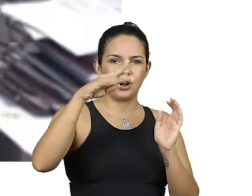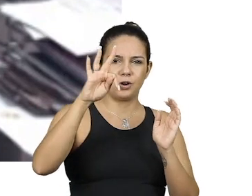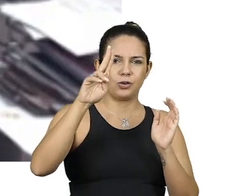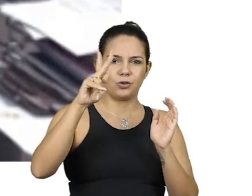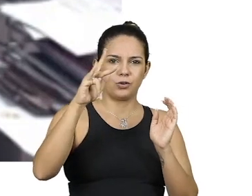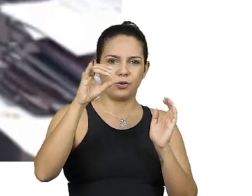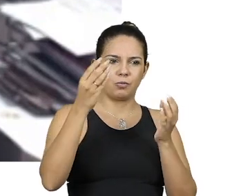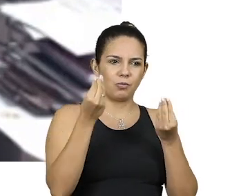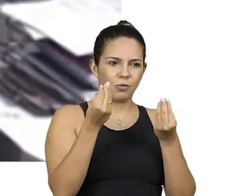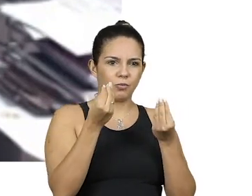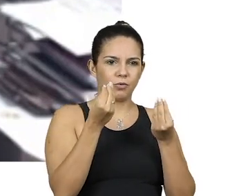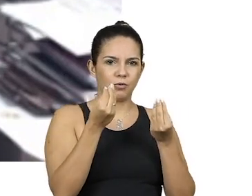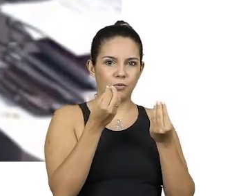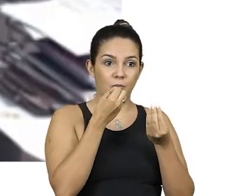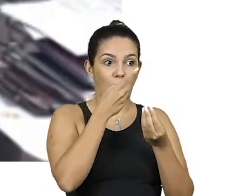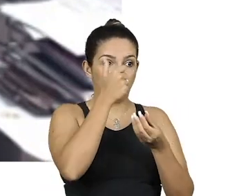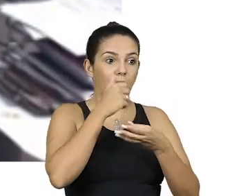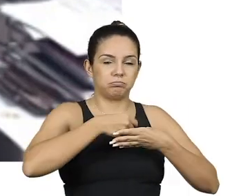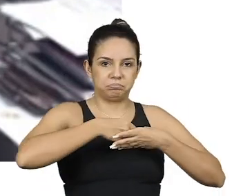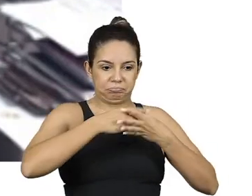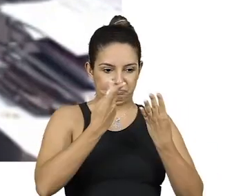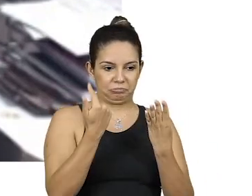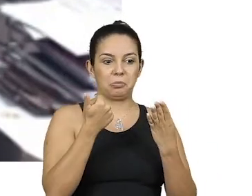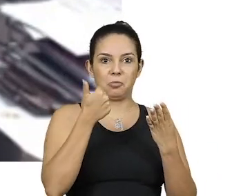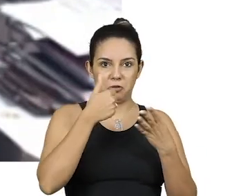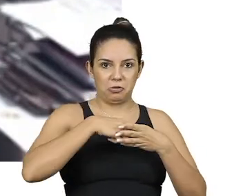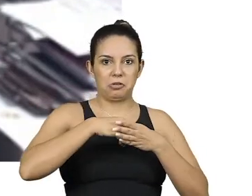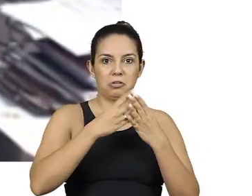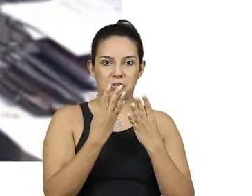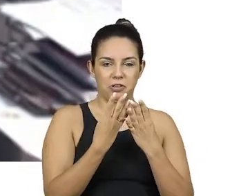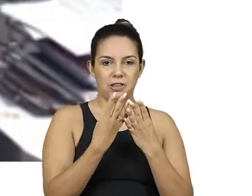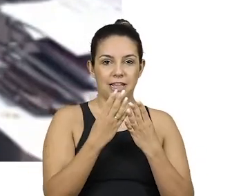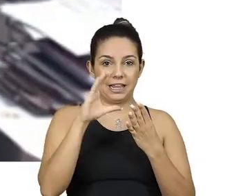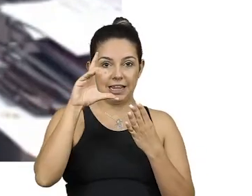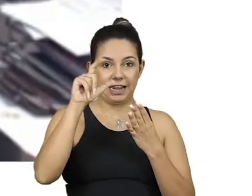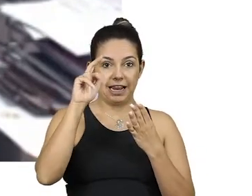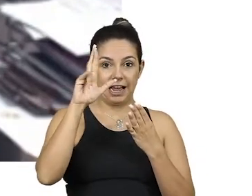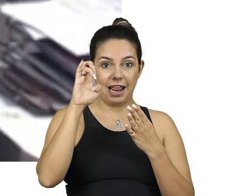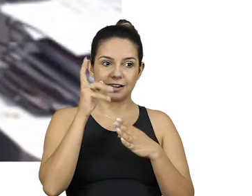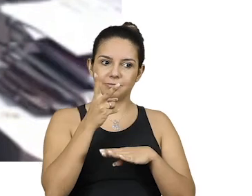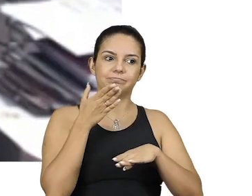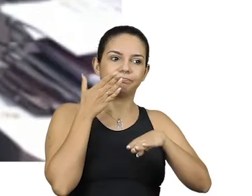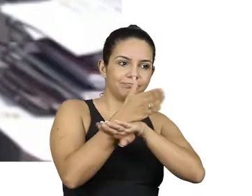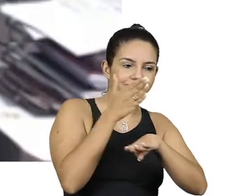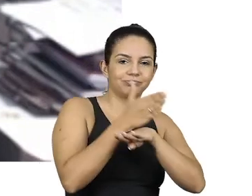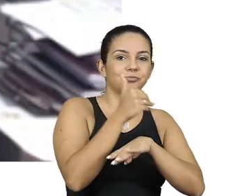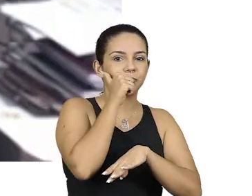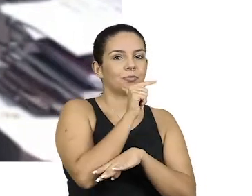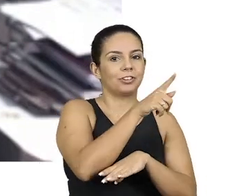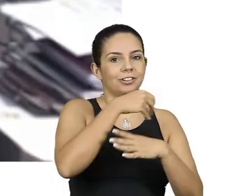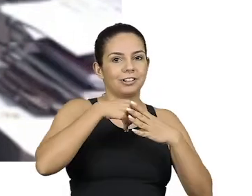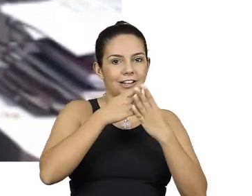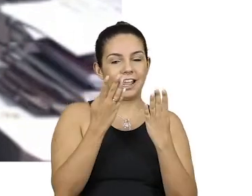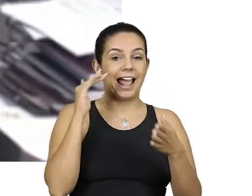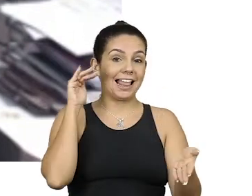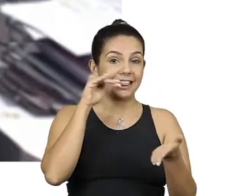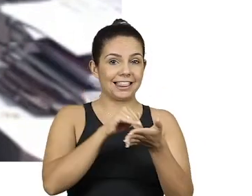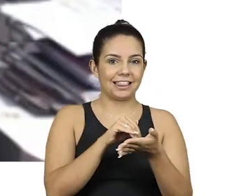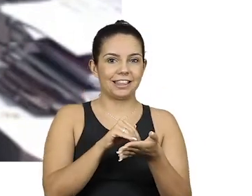era muito boa a cartomante. E Clarice sempre voltou a ela